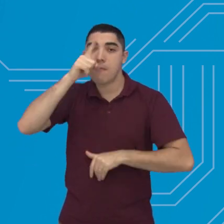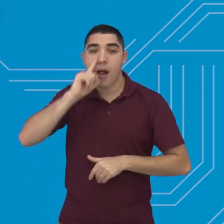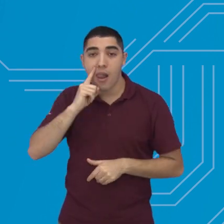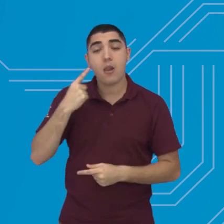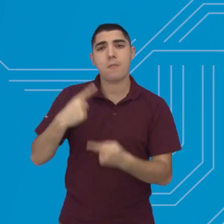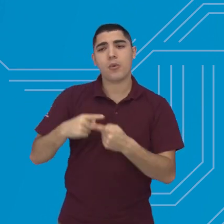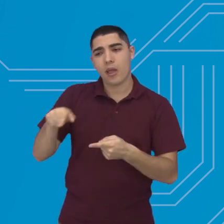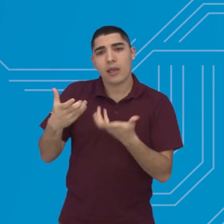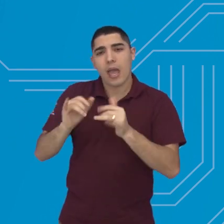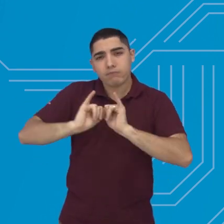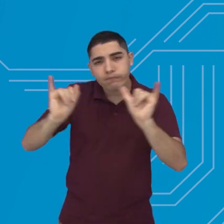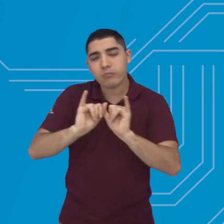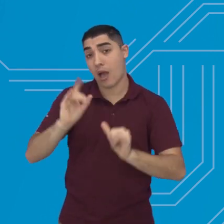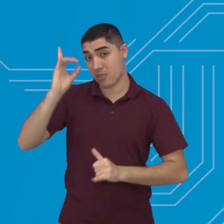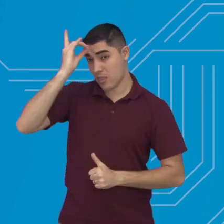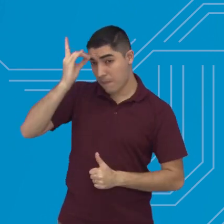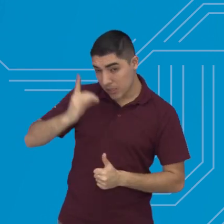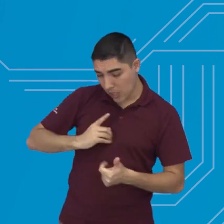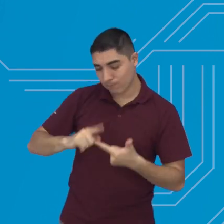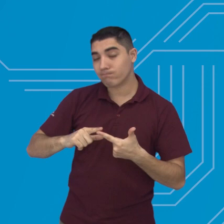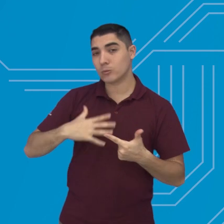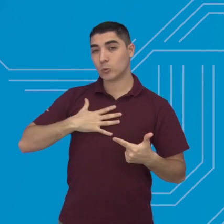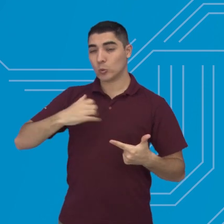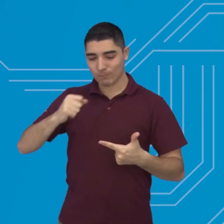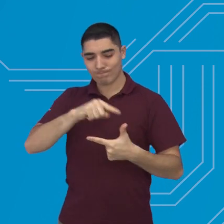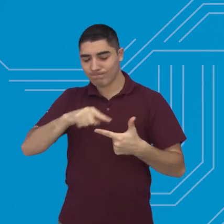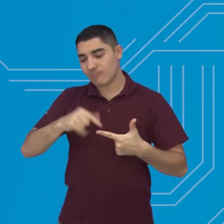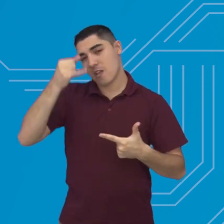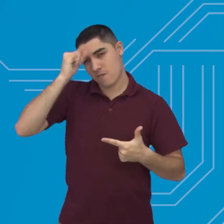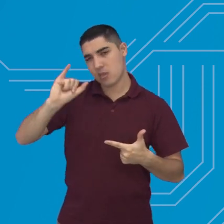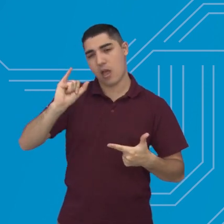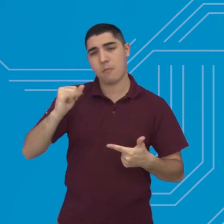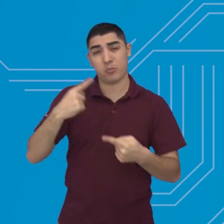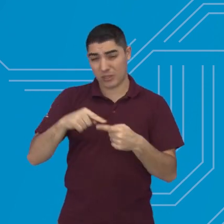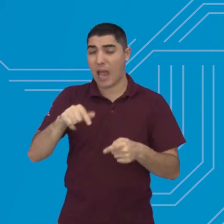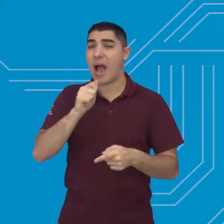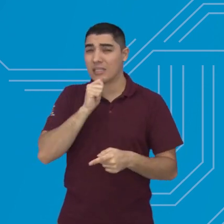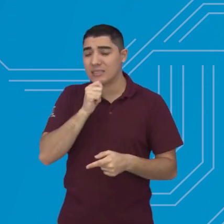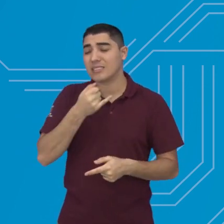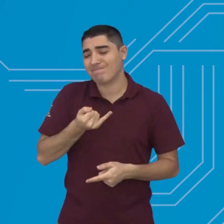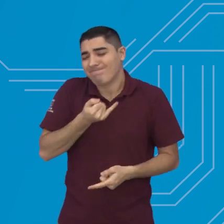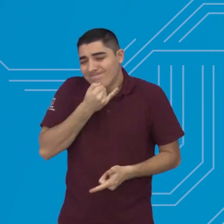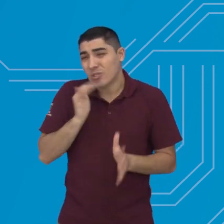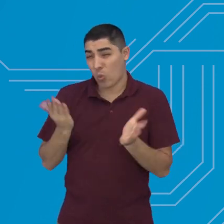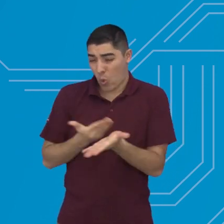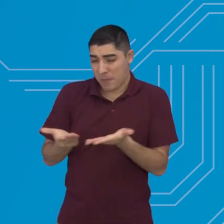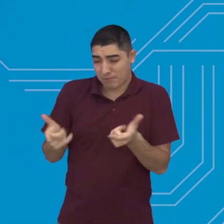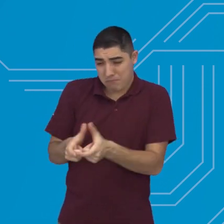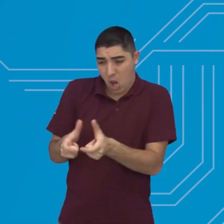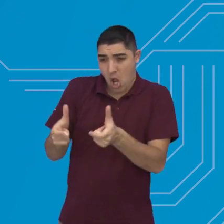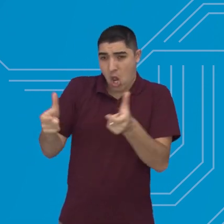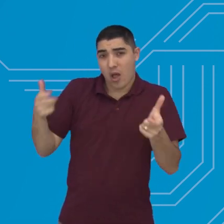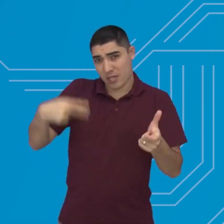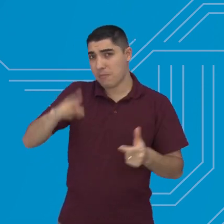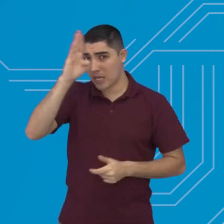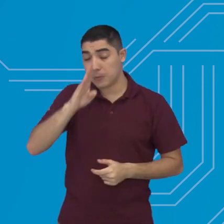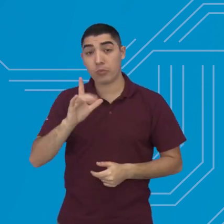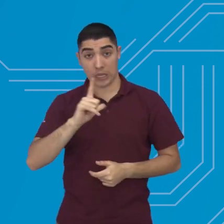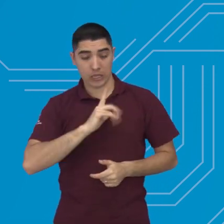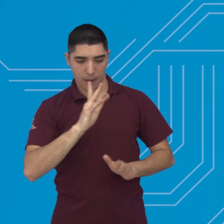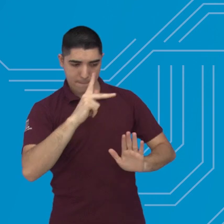convidar toda a comunidade para falar sobre a depressão e o suicídio que tristemente tem crescido no país. Aqui em São